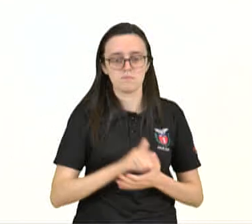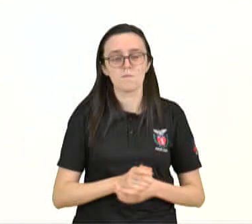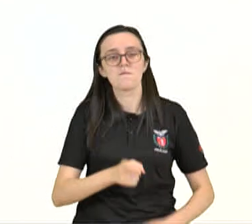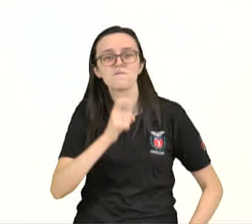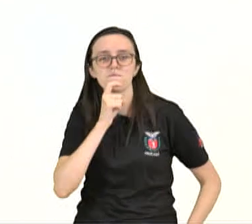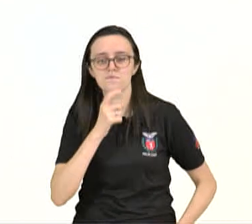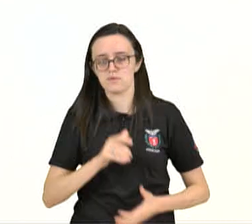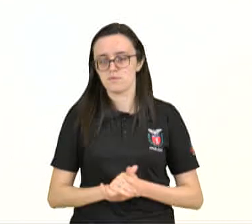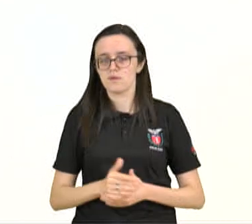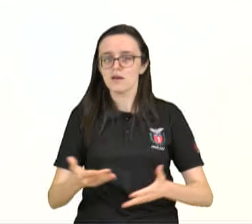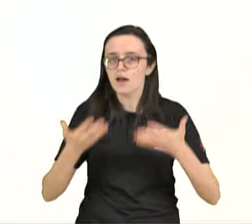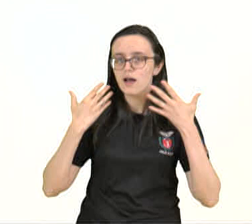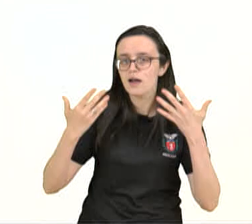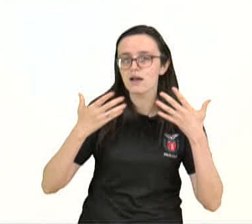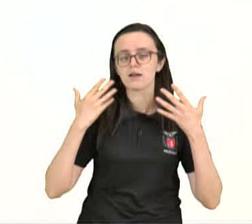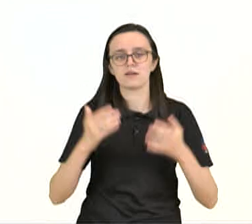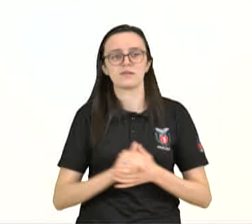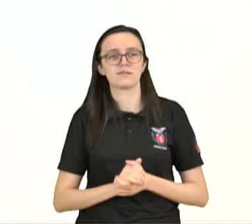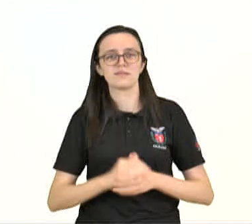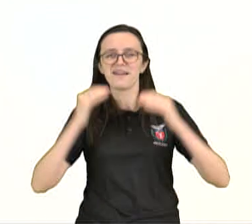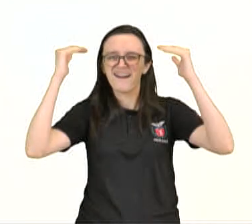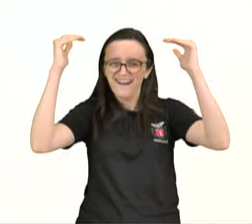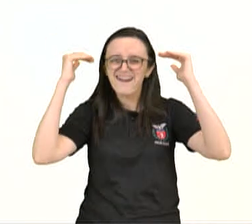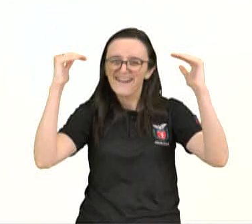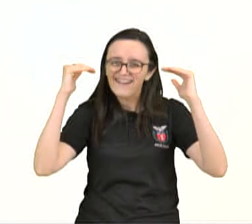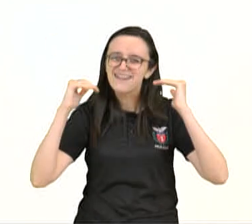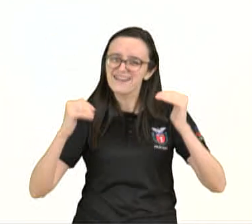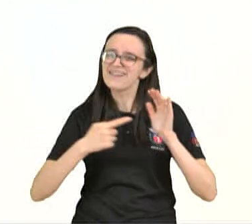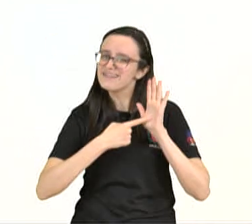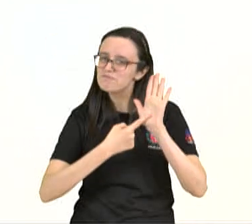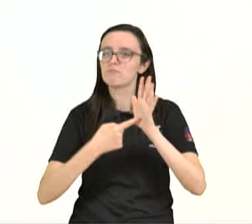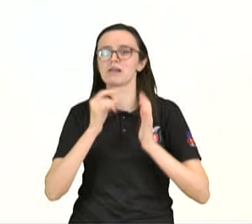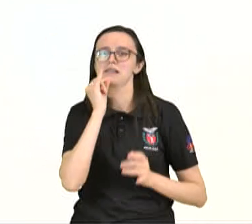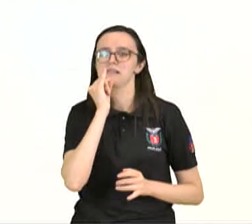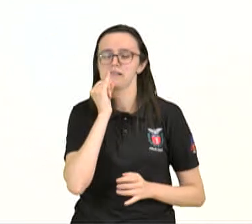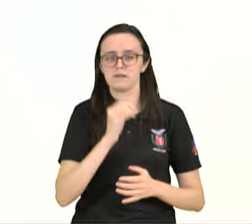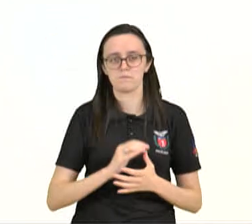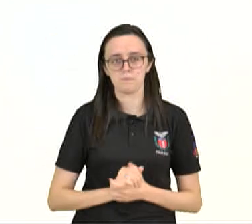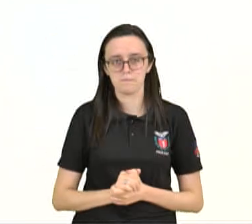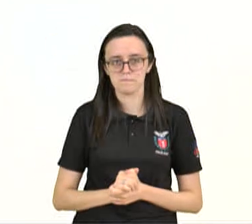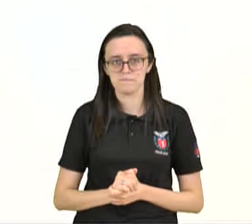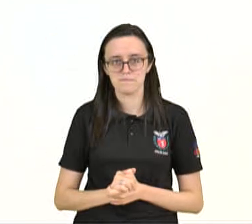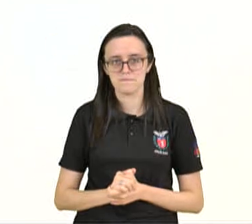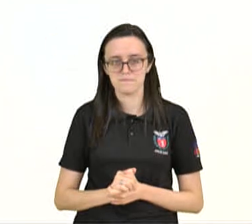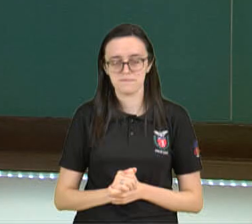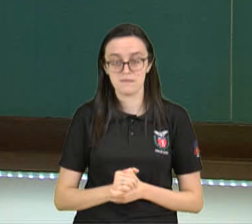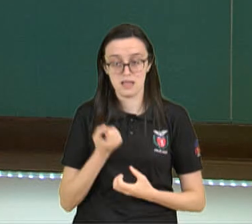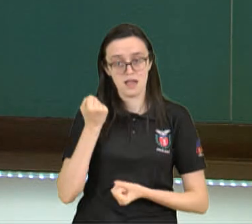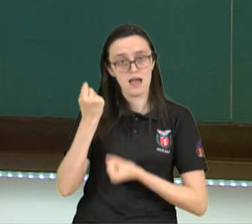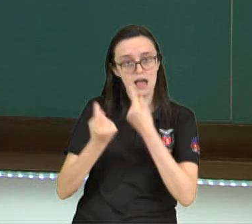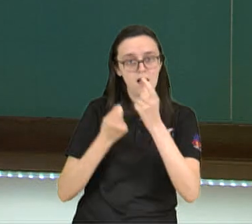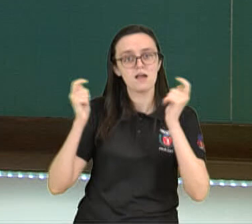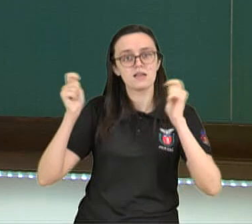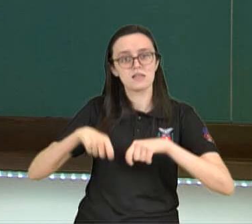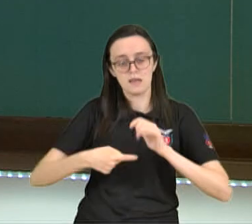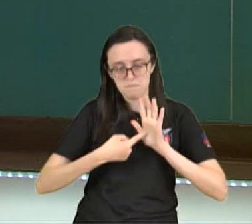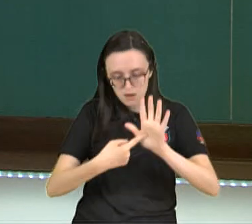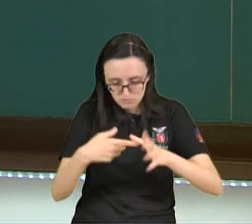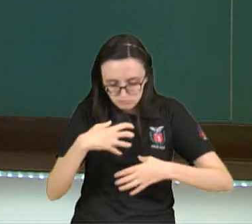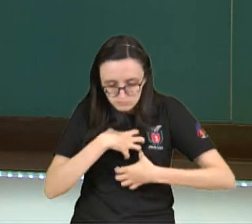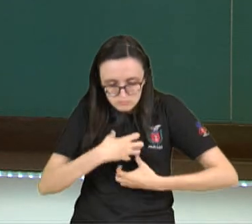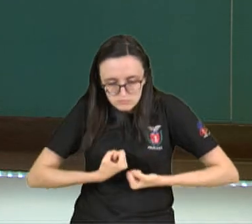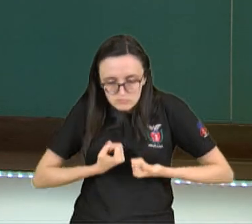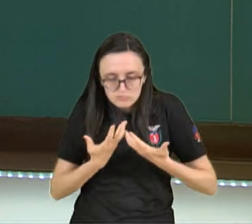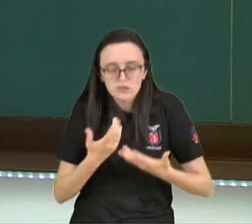frio, calor, hambre, sede, dolor, medo e sonho. Então você pode expressar alguns estados seus ali,